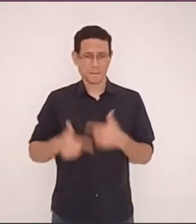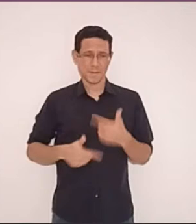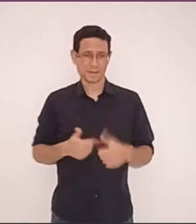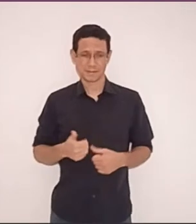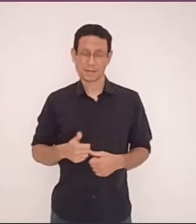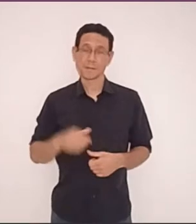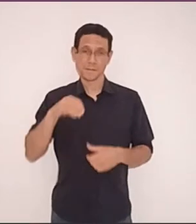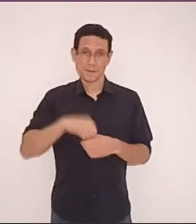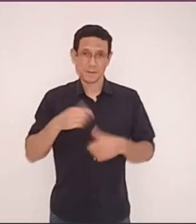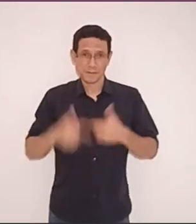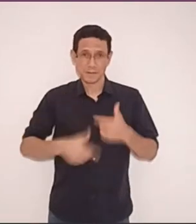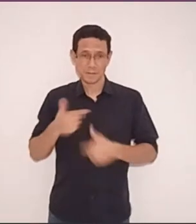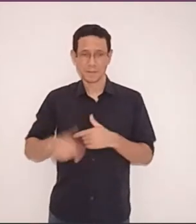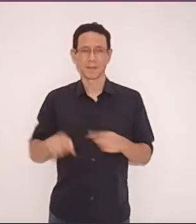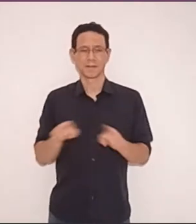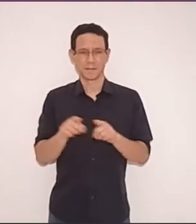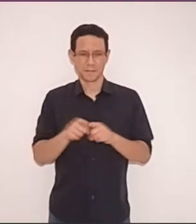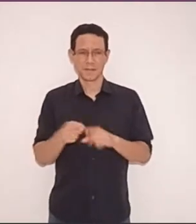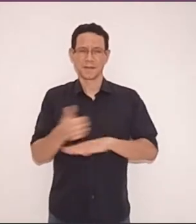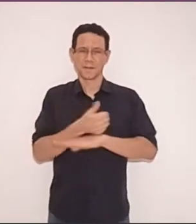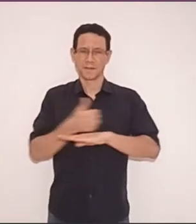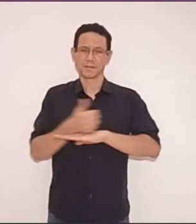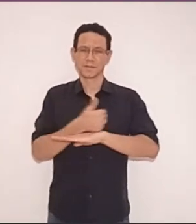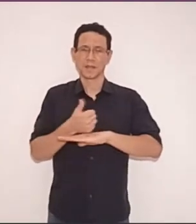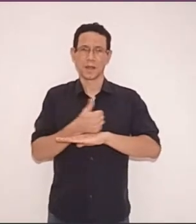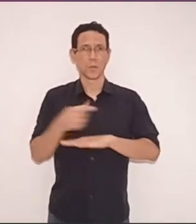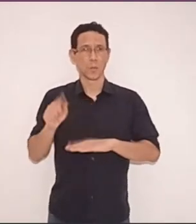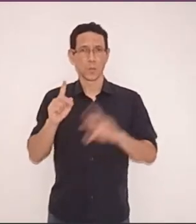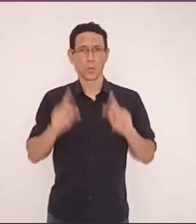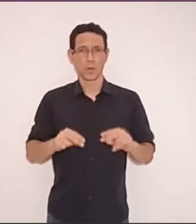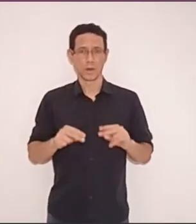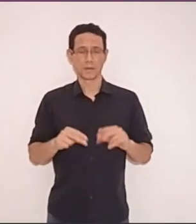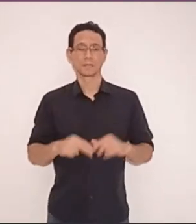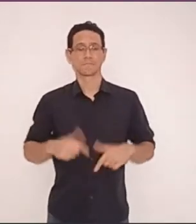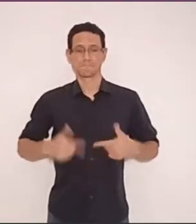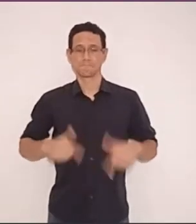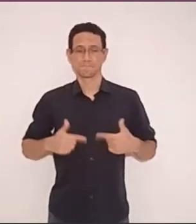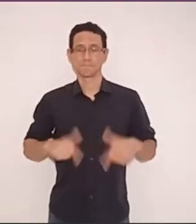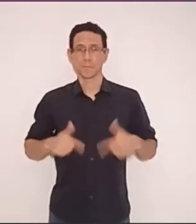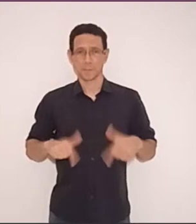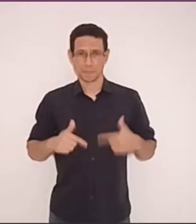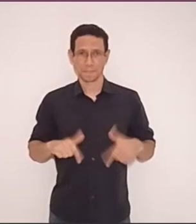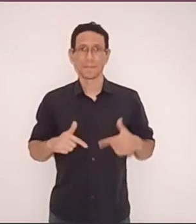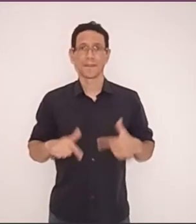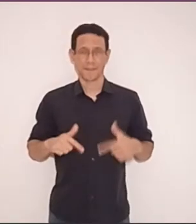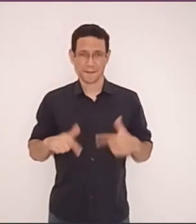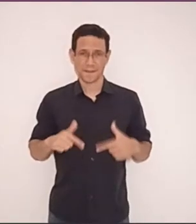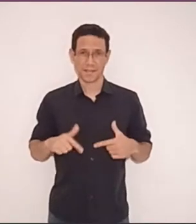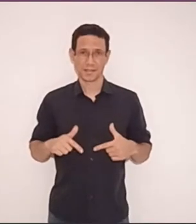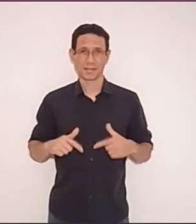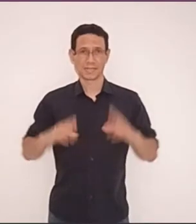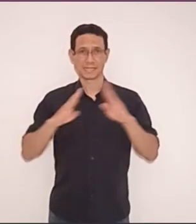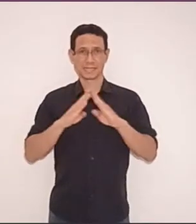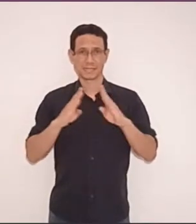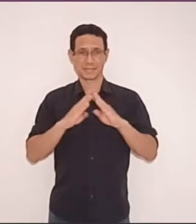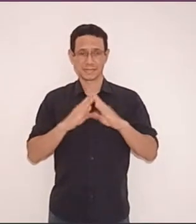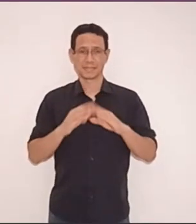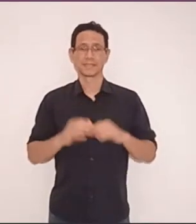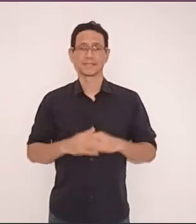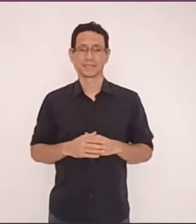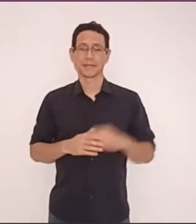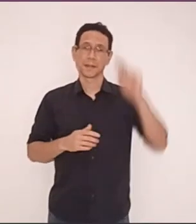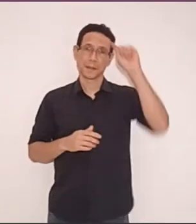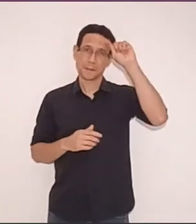de mulher preta dentro desse serviço também nessa profissão é mesmo o trabalho doméstico as trabalhadoras domésticas